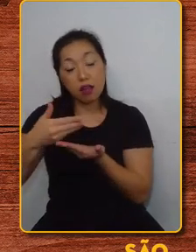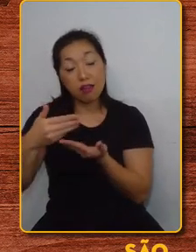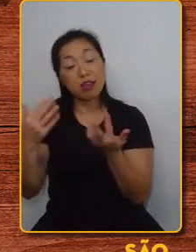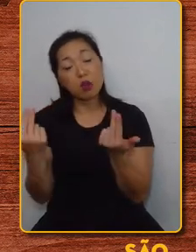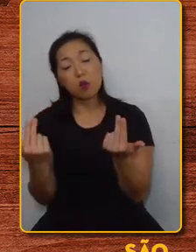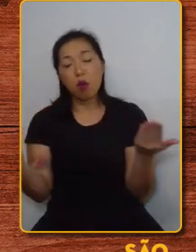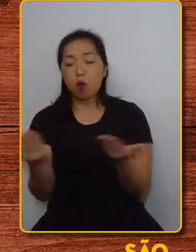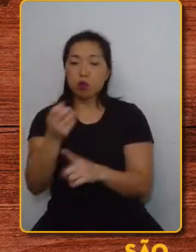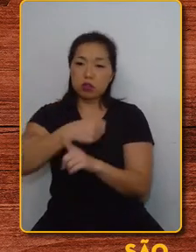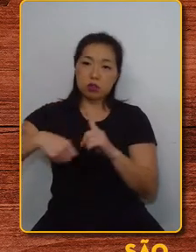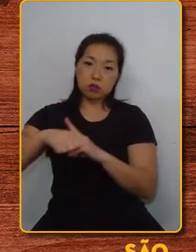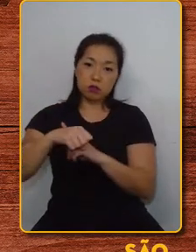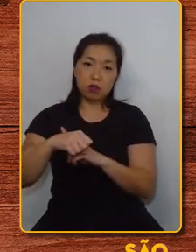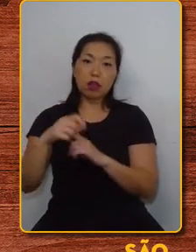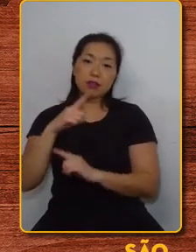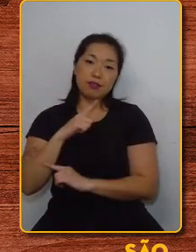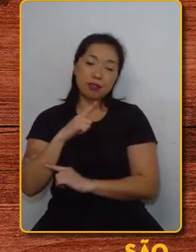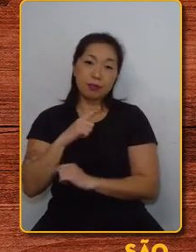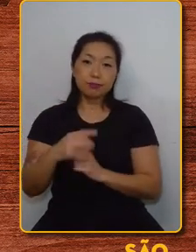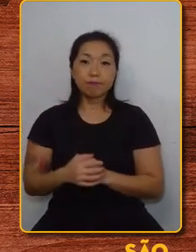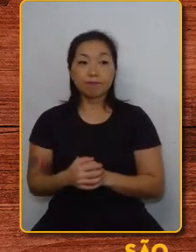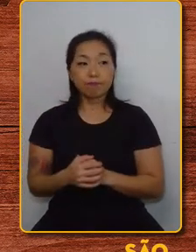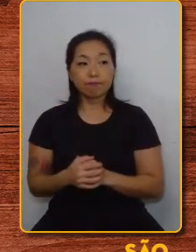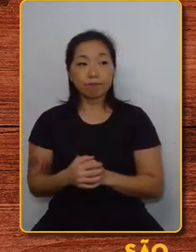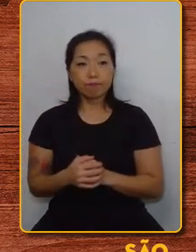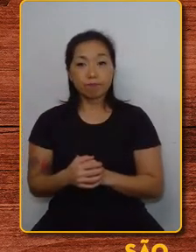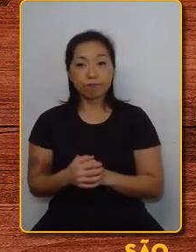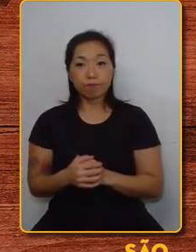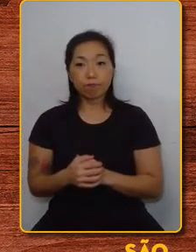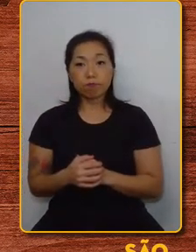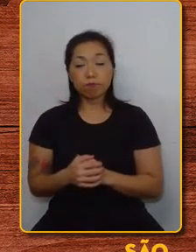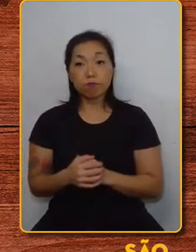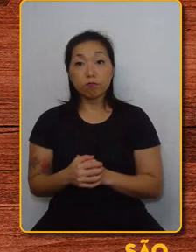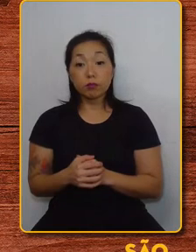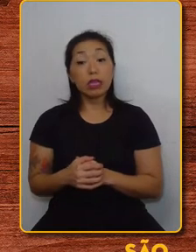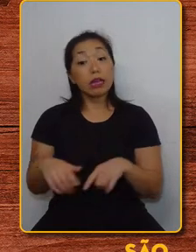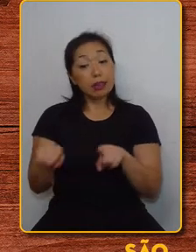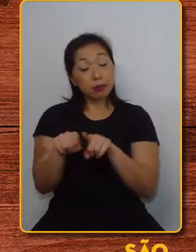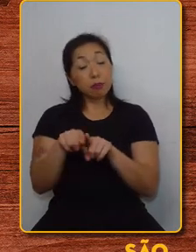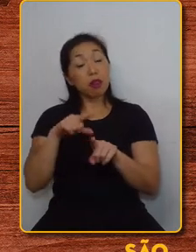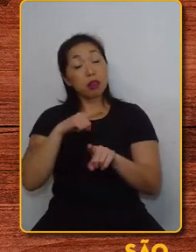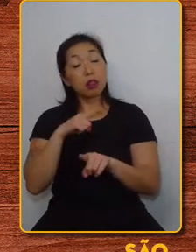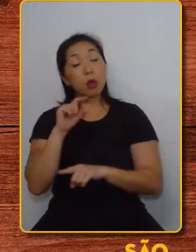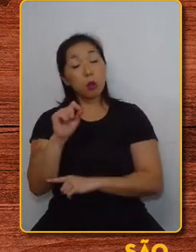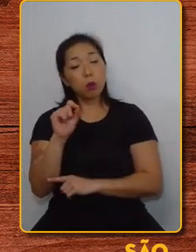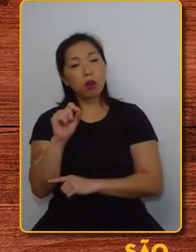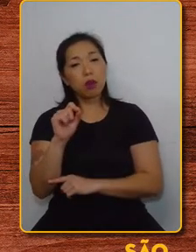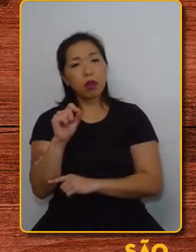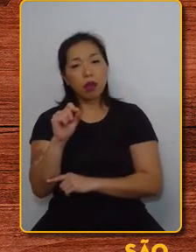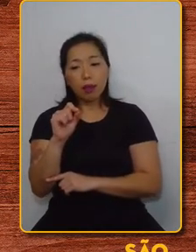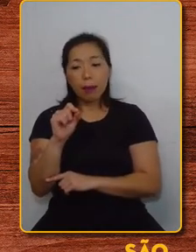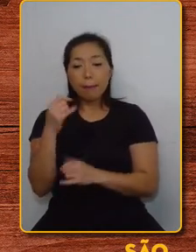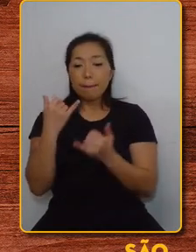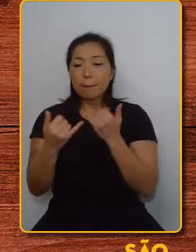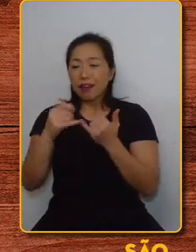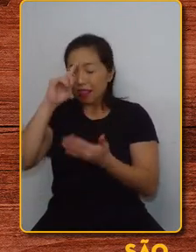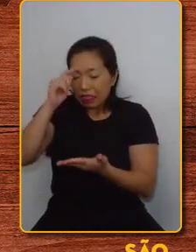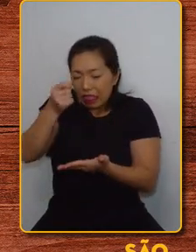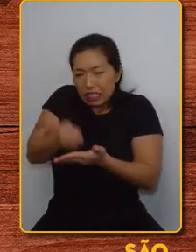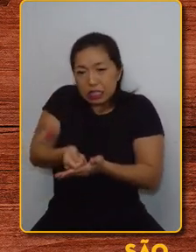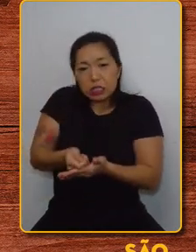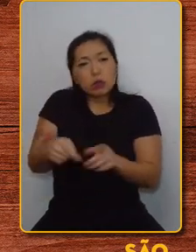uma sociedade muito pautada também em caminhos e em decisões como se fossem individuais. Então, se